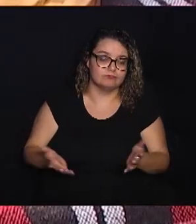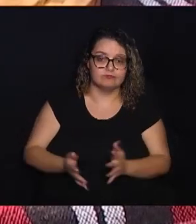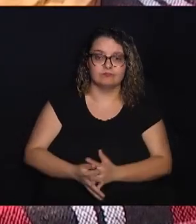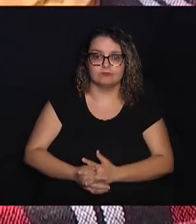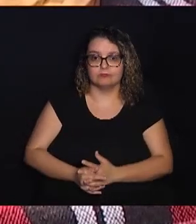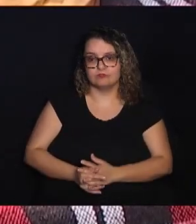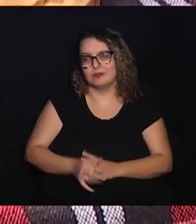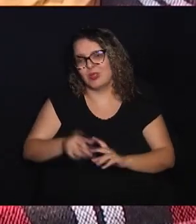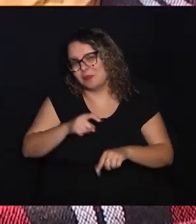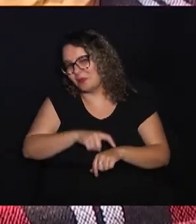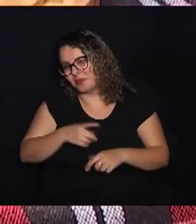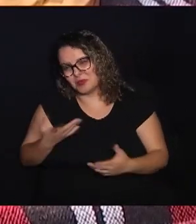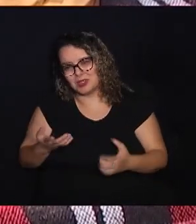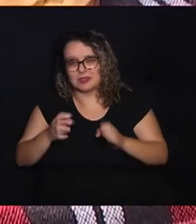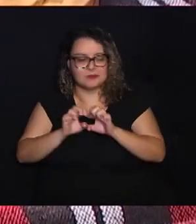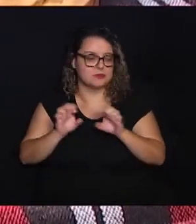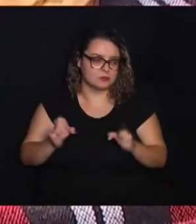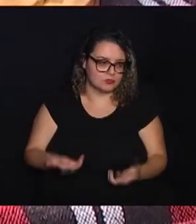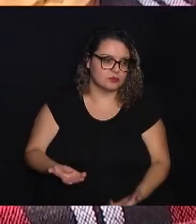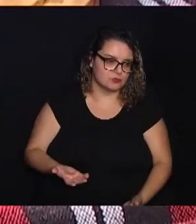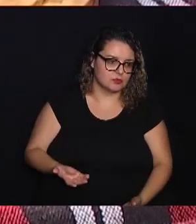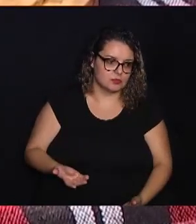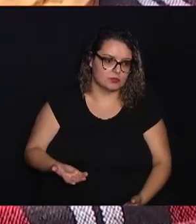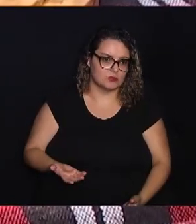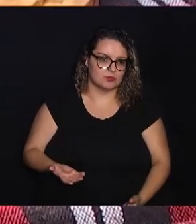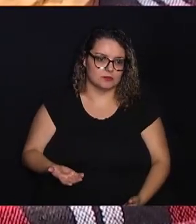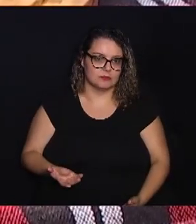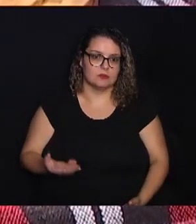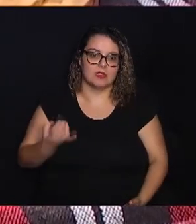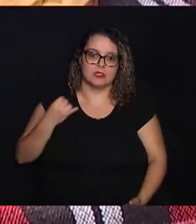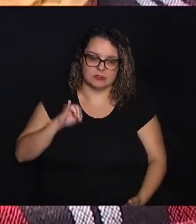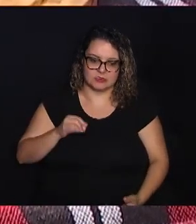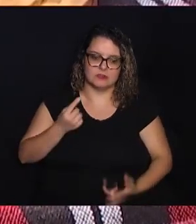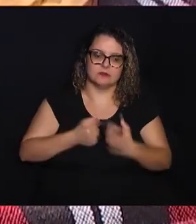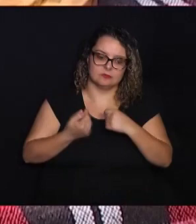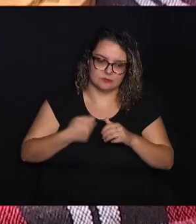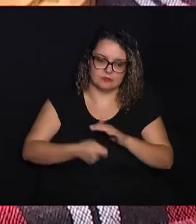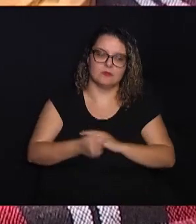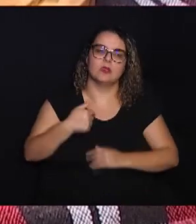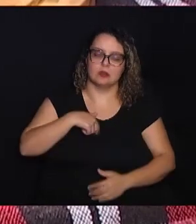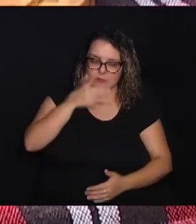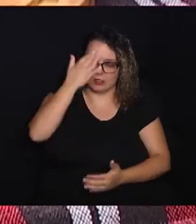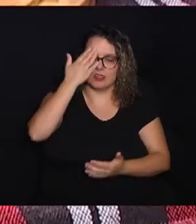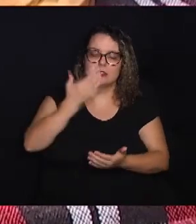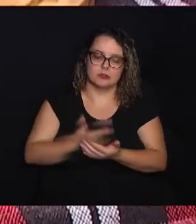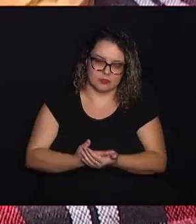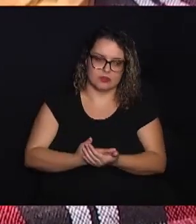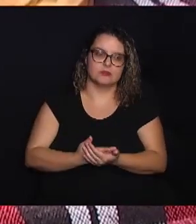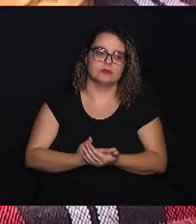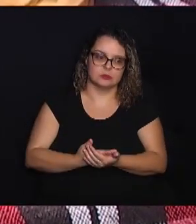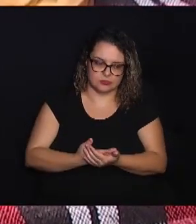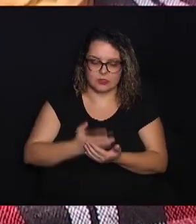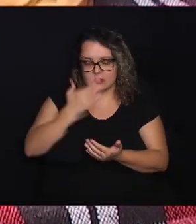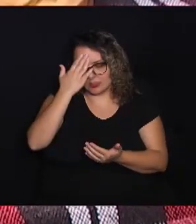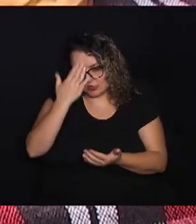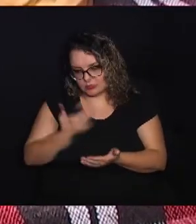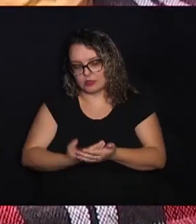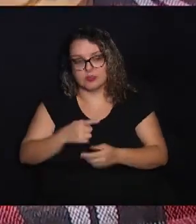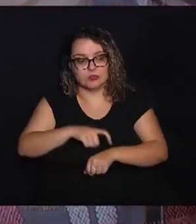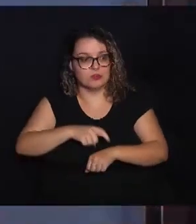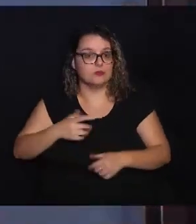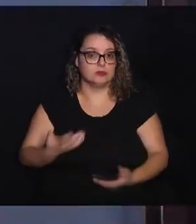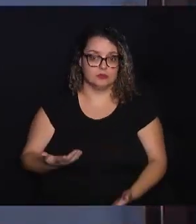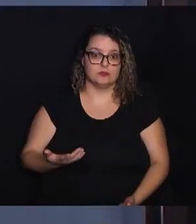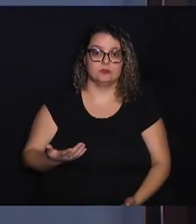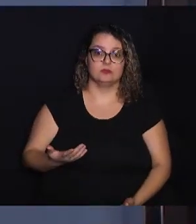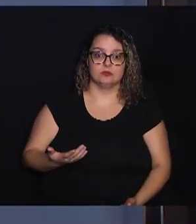pelo momento, pela estrutura, mas se eu estou investindo, é porque eu acredito. Eu acredito que vai chegar uma hora que eu vou